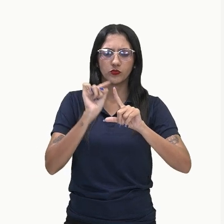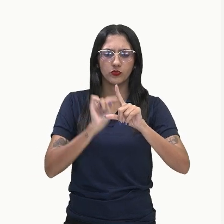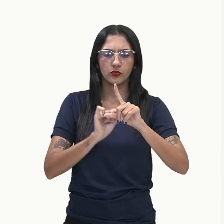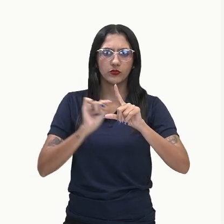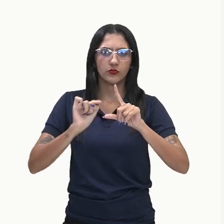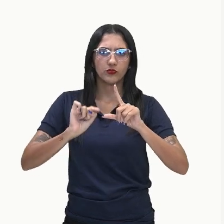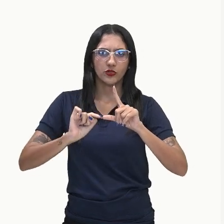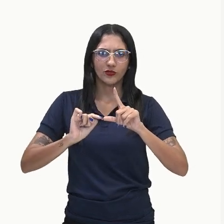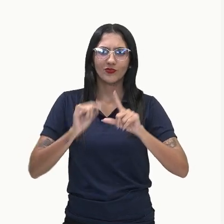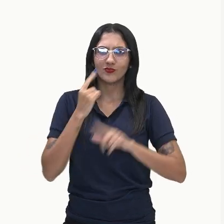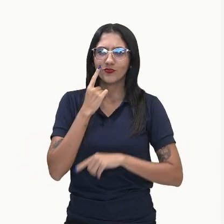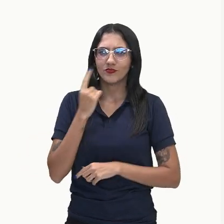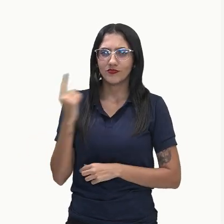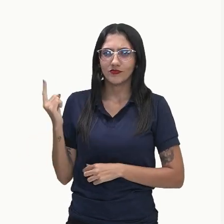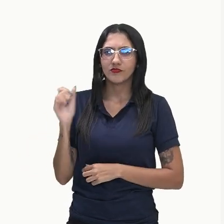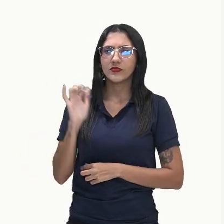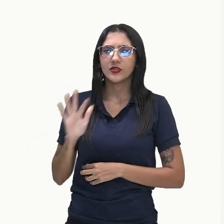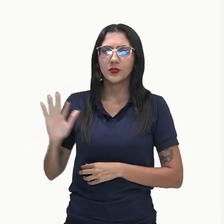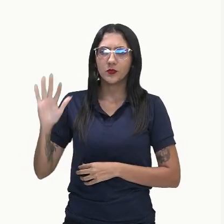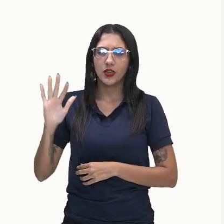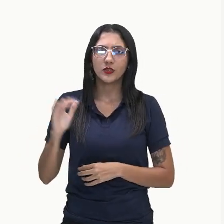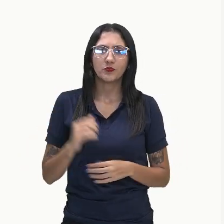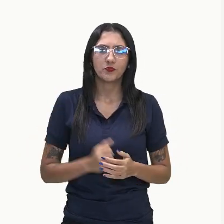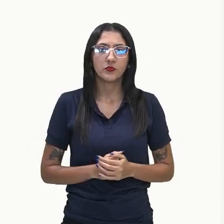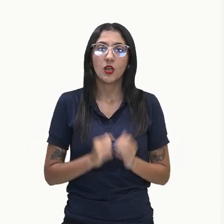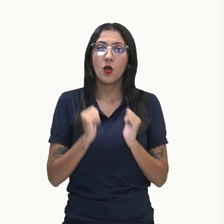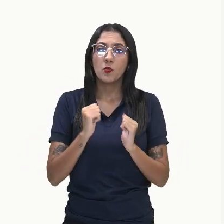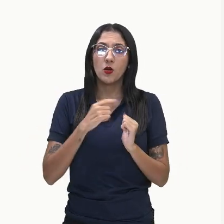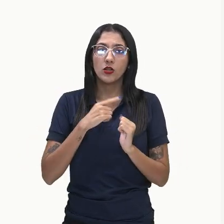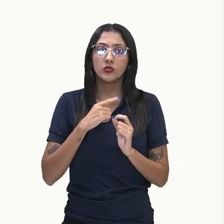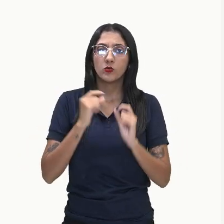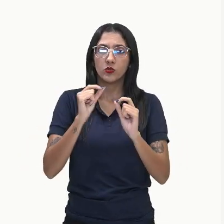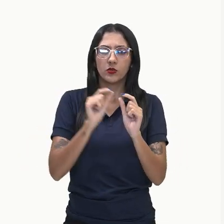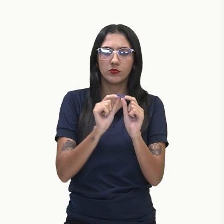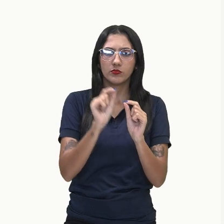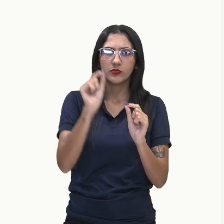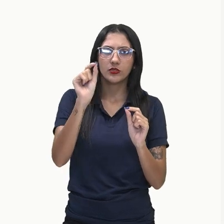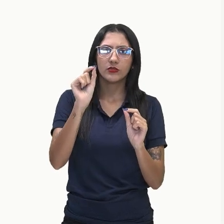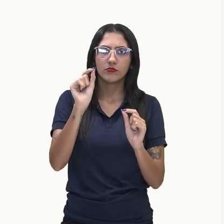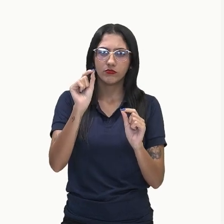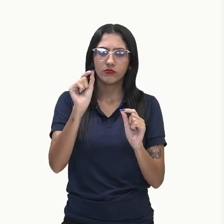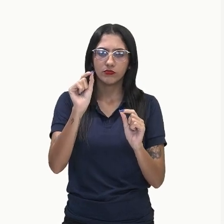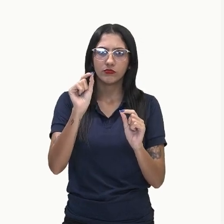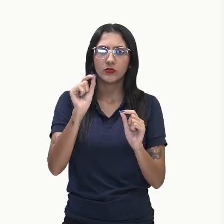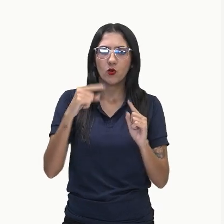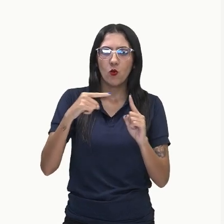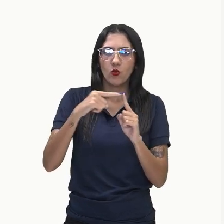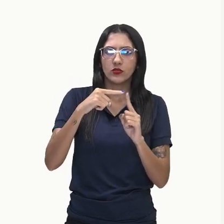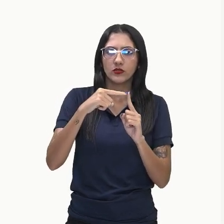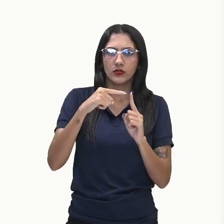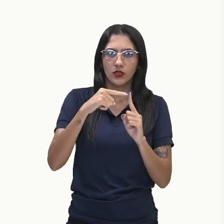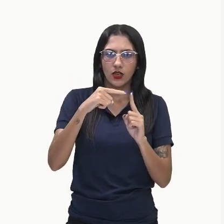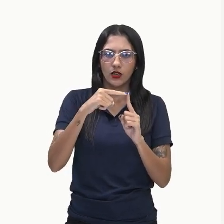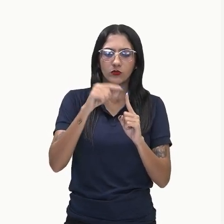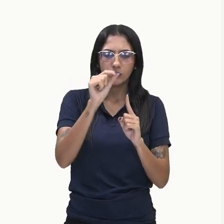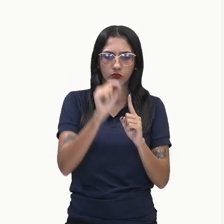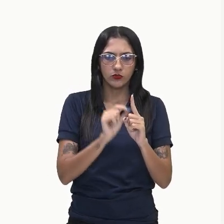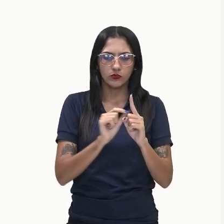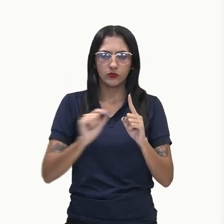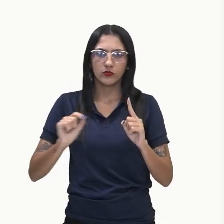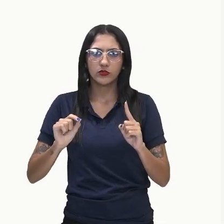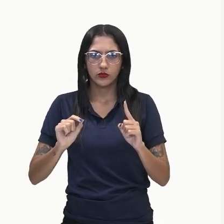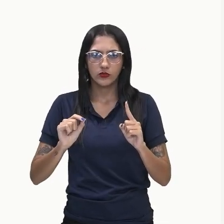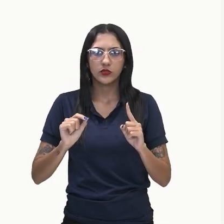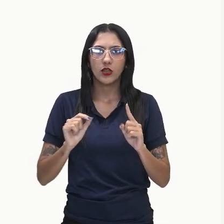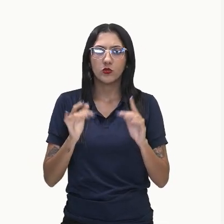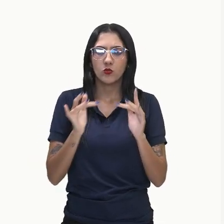mais fácil para você entender, é onde você pode espetar ali o seu dedo. Mas a definição correta de vértice ele é o ponto de